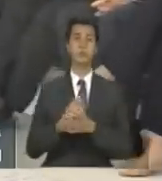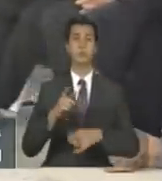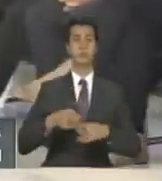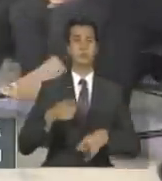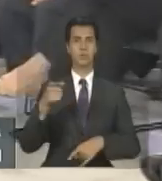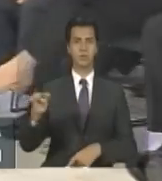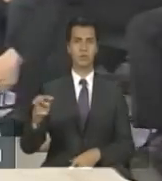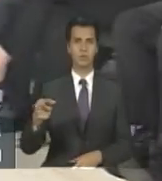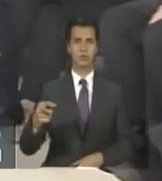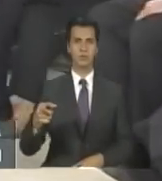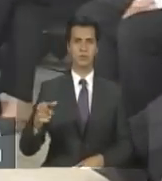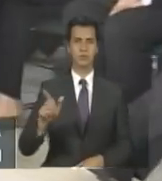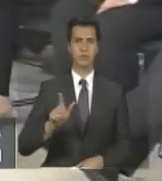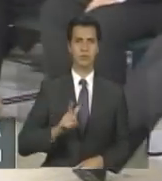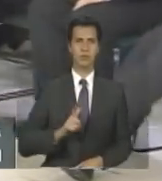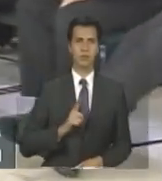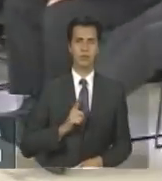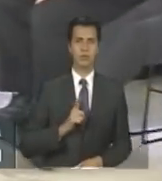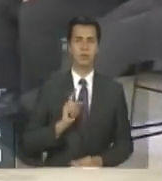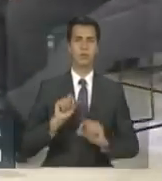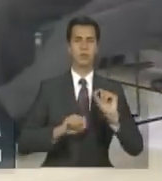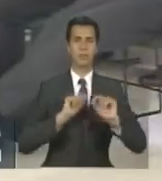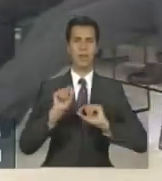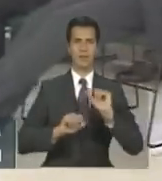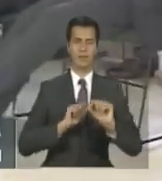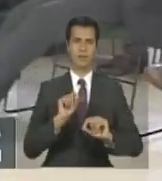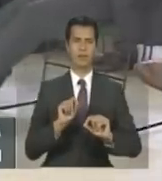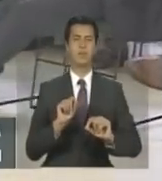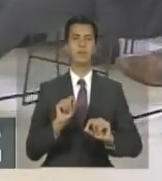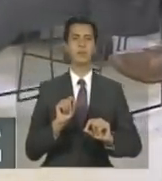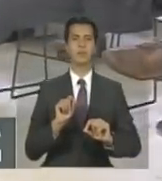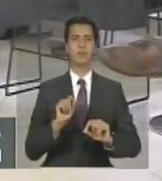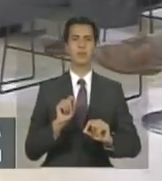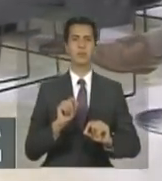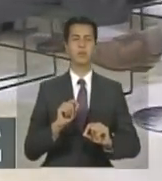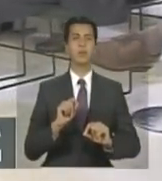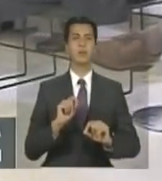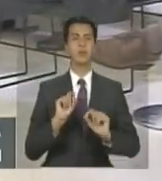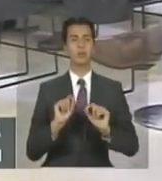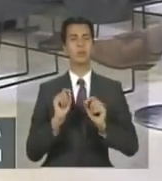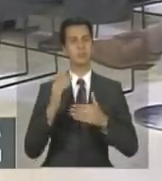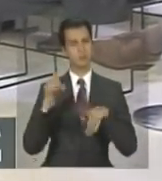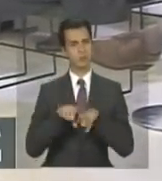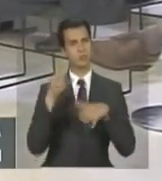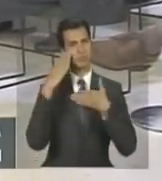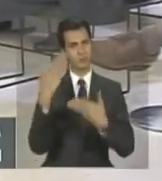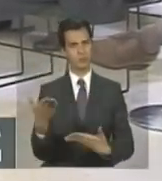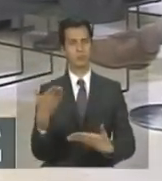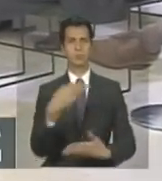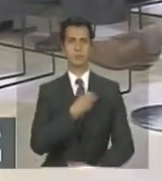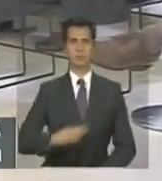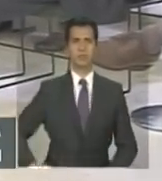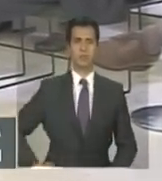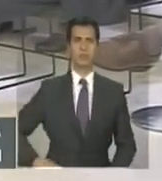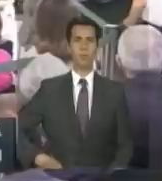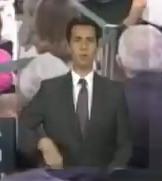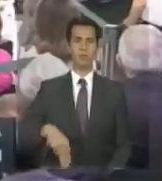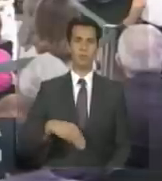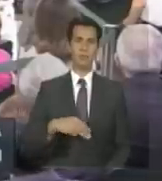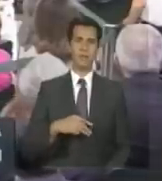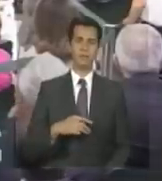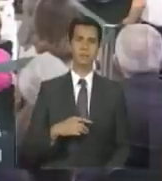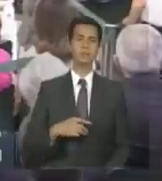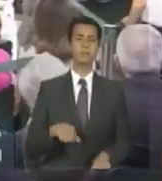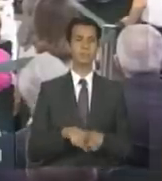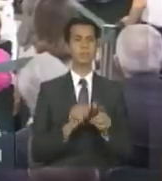educação. Com os meus agradecimentos aos meus colegas ministros, sobretudo da área econômica, que souberam